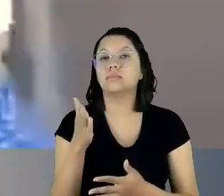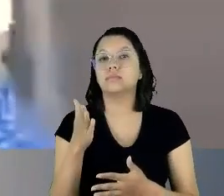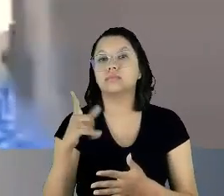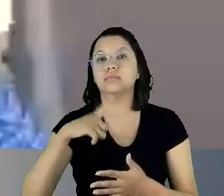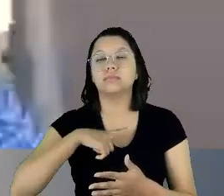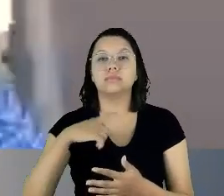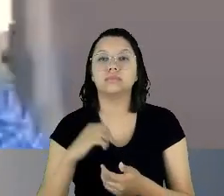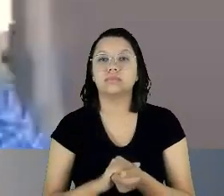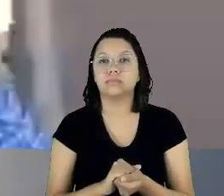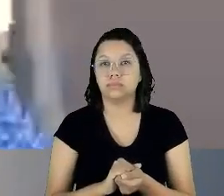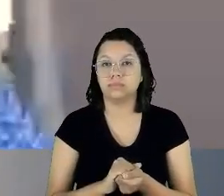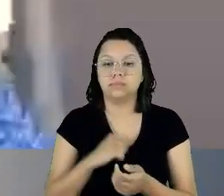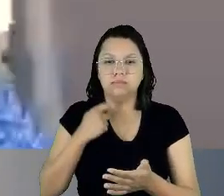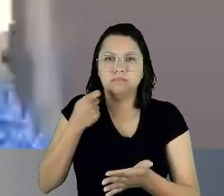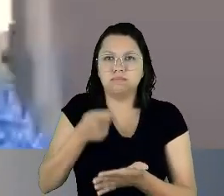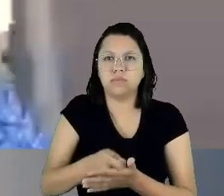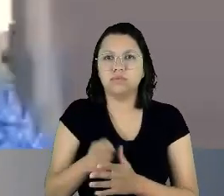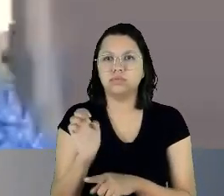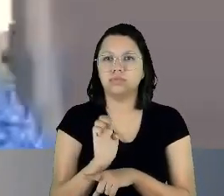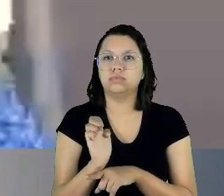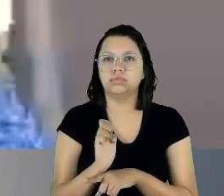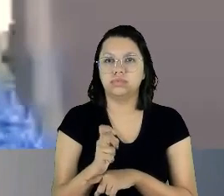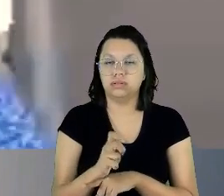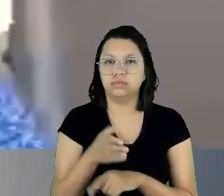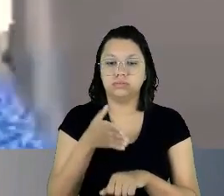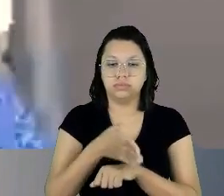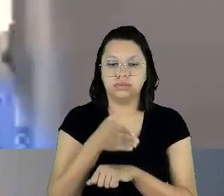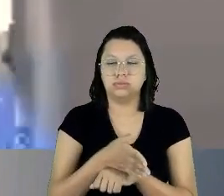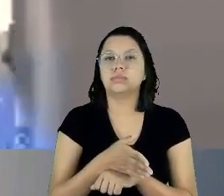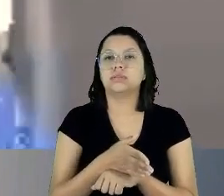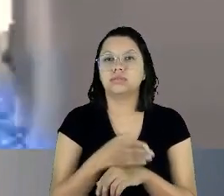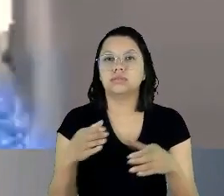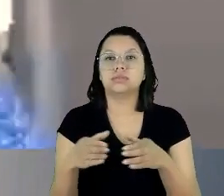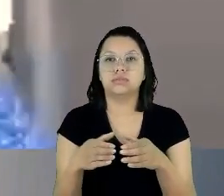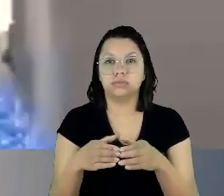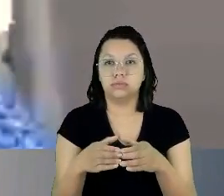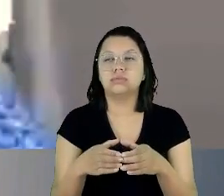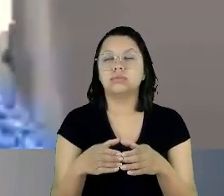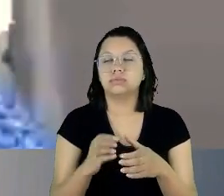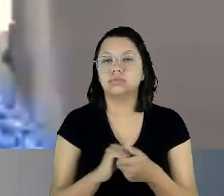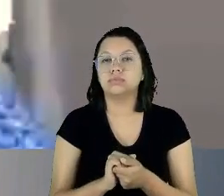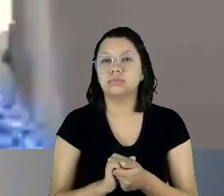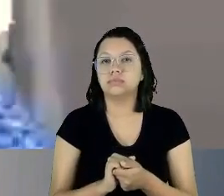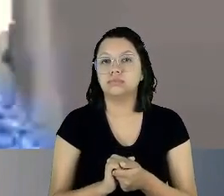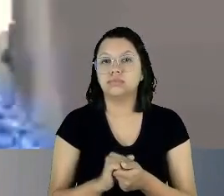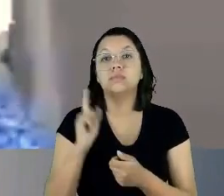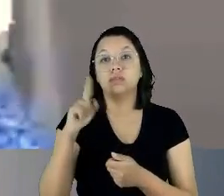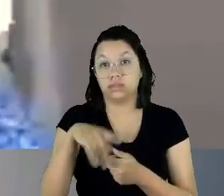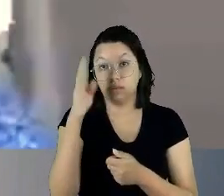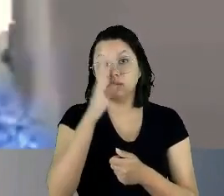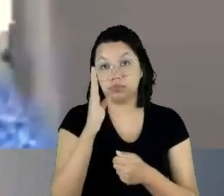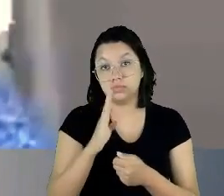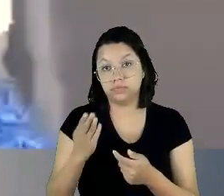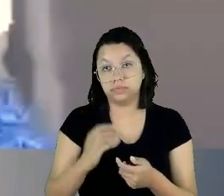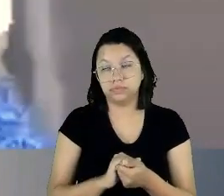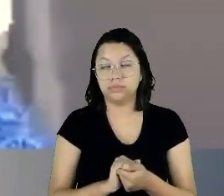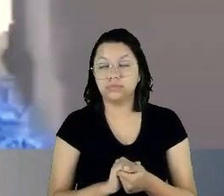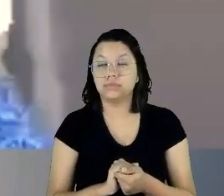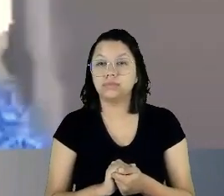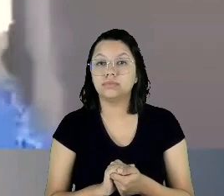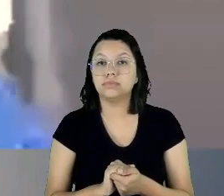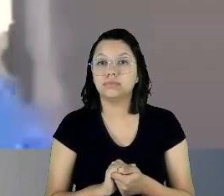tendo imposto aos Estados-membros da Convenção e que estão submetidos à sua jurisdição, que é o caso do Brasil,